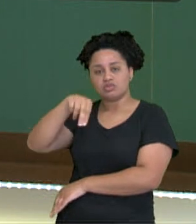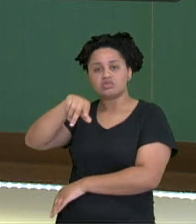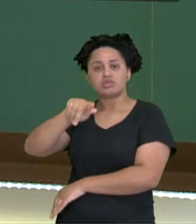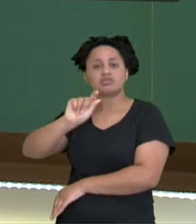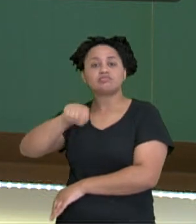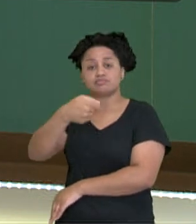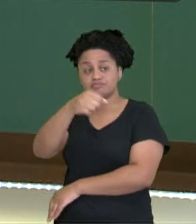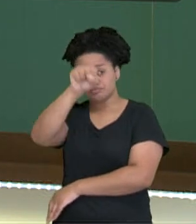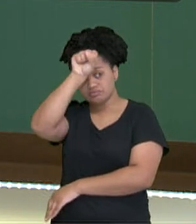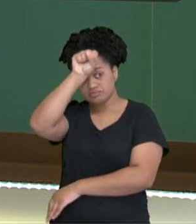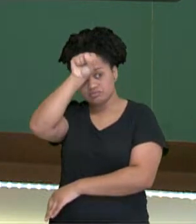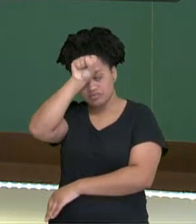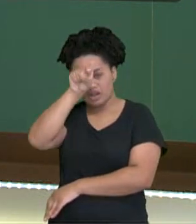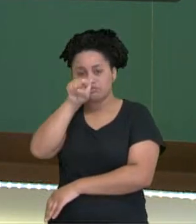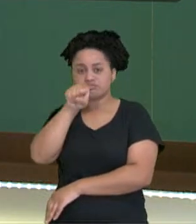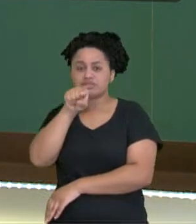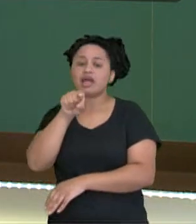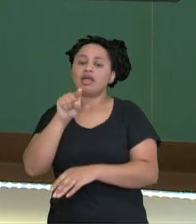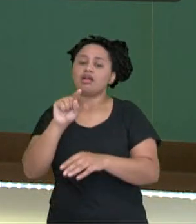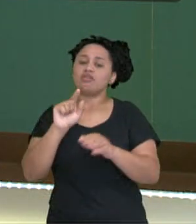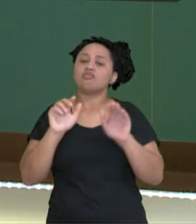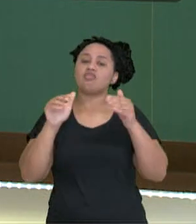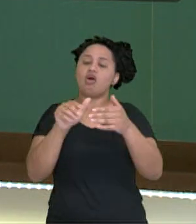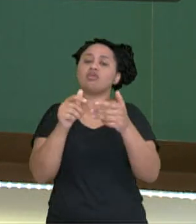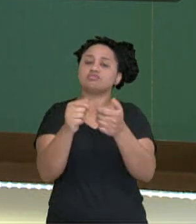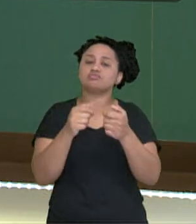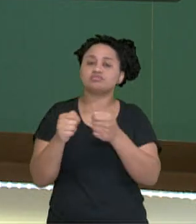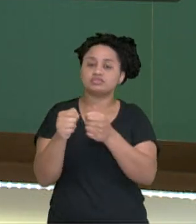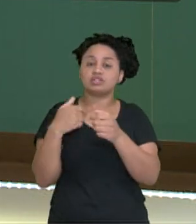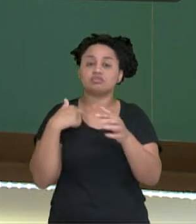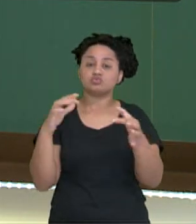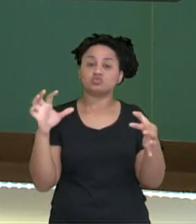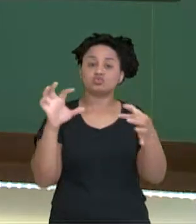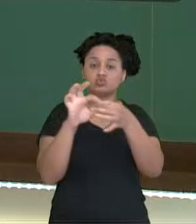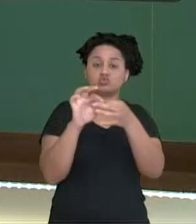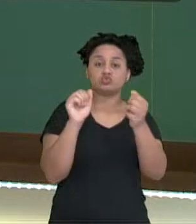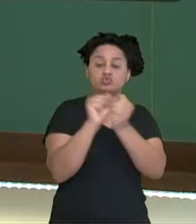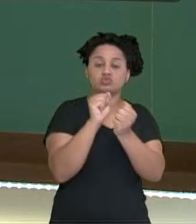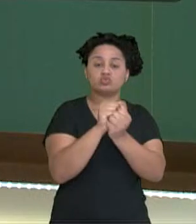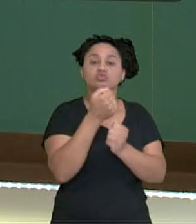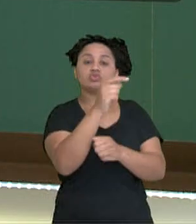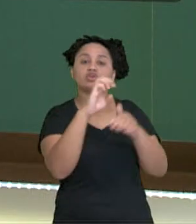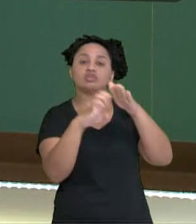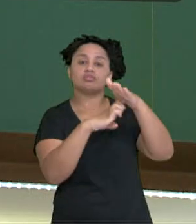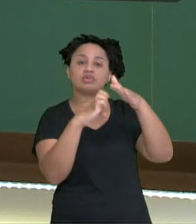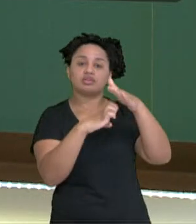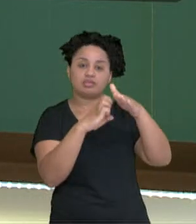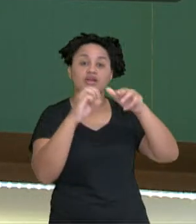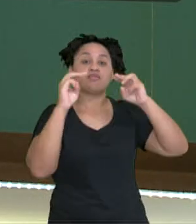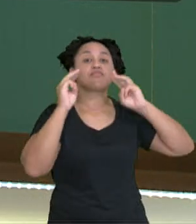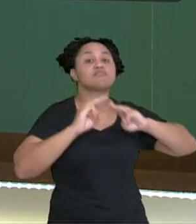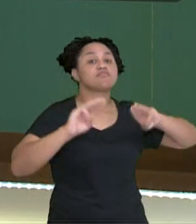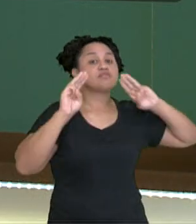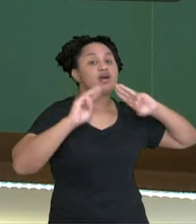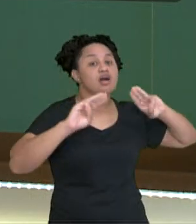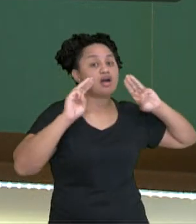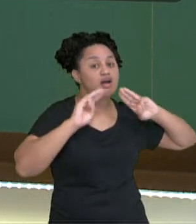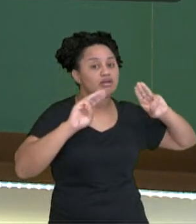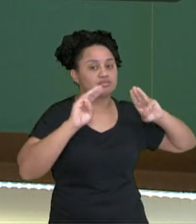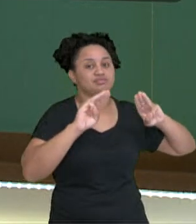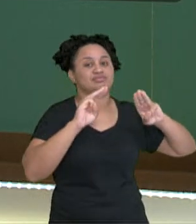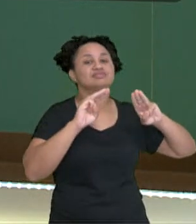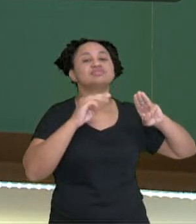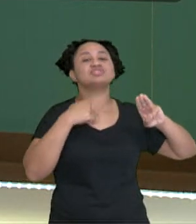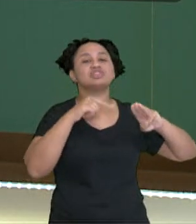jogos eletrônicos. Então a Samsung se associou a uma empresa de marketing, de